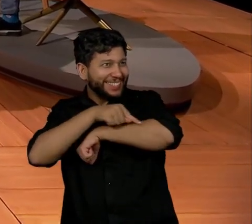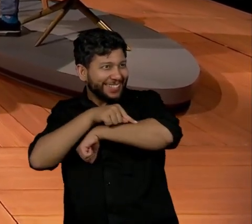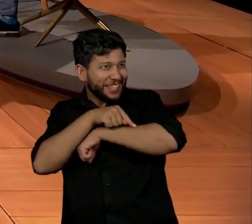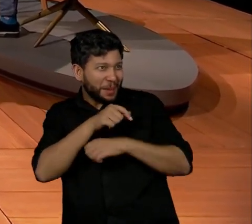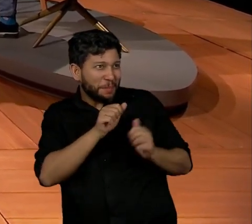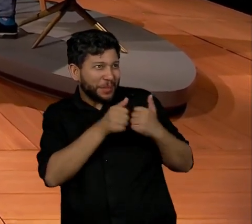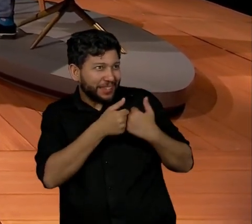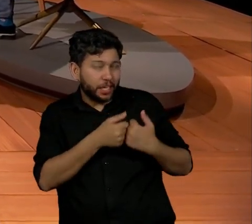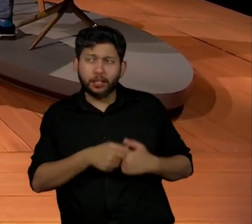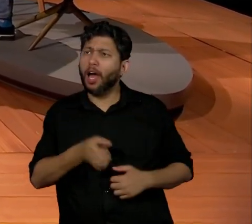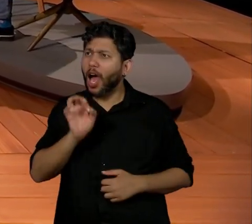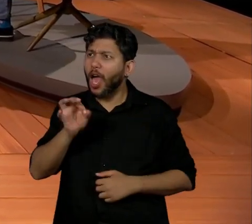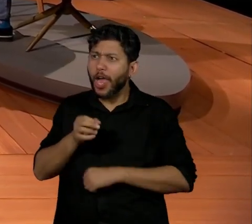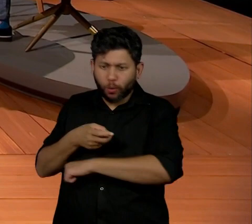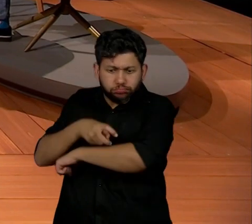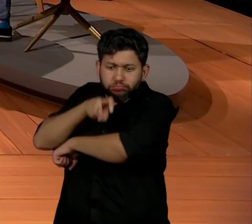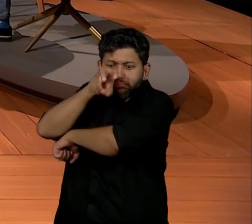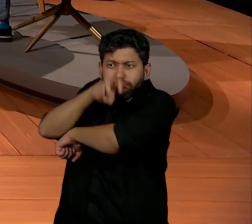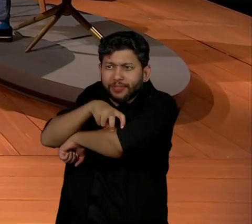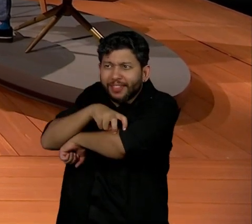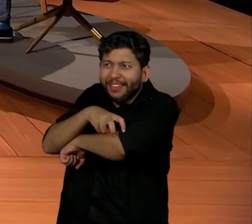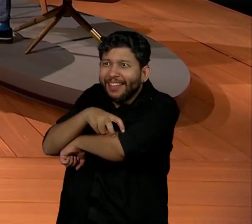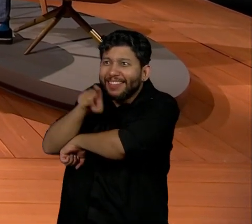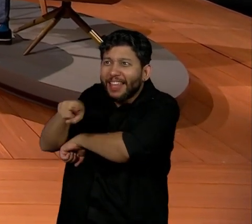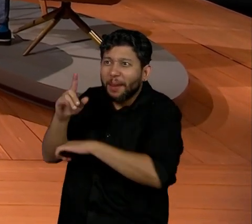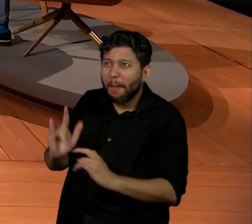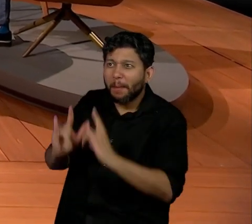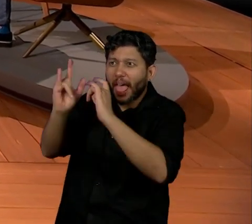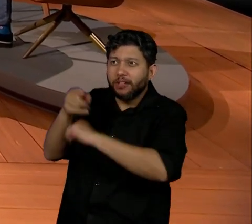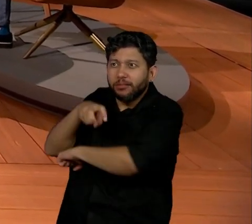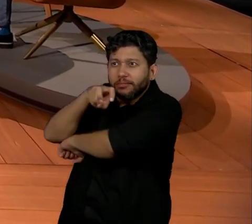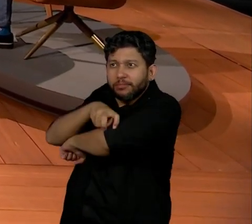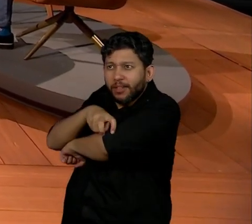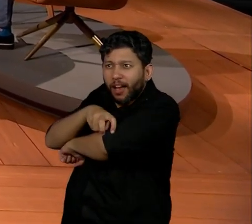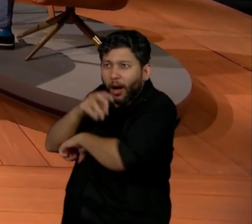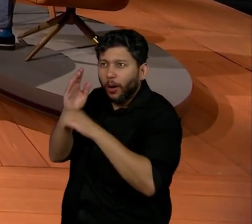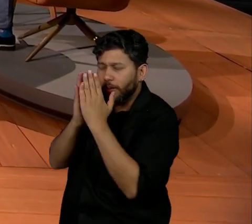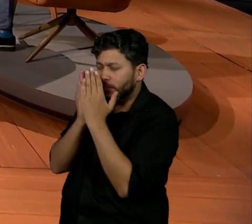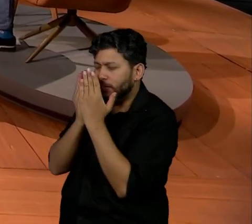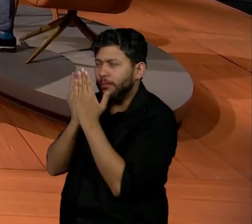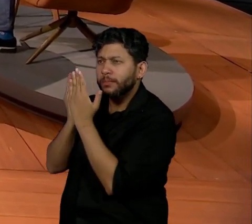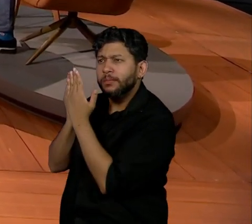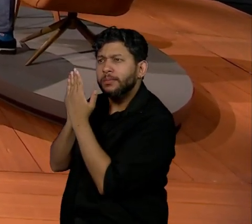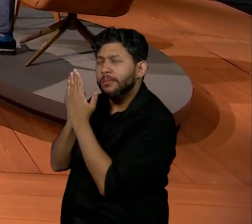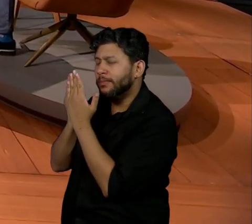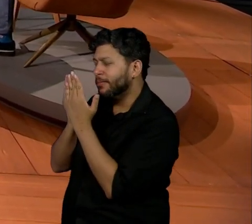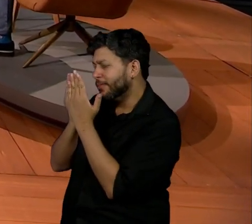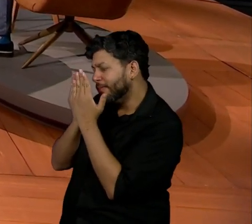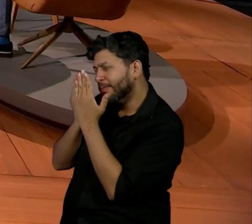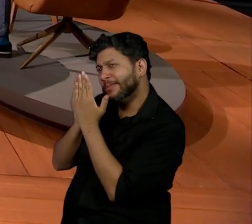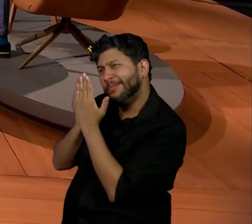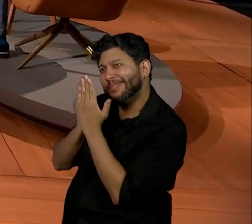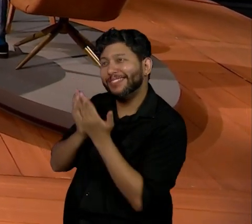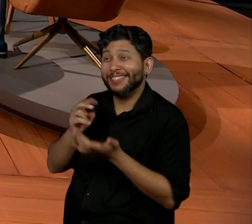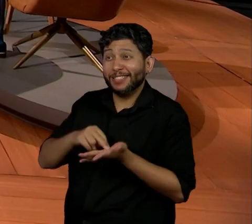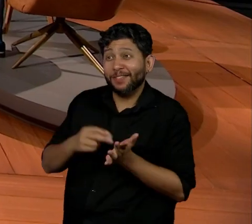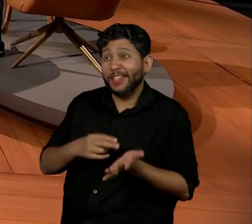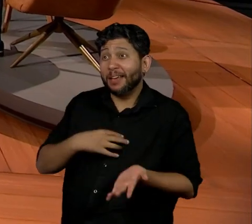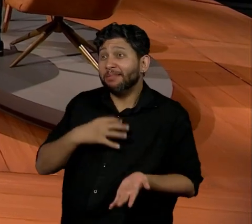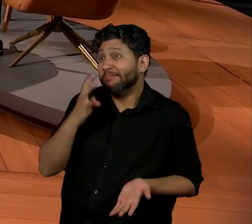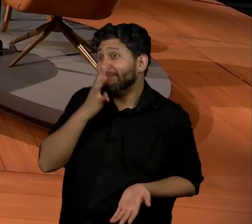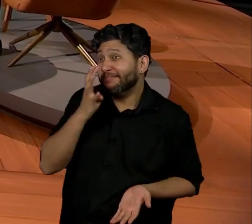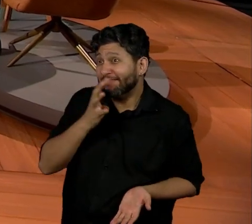padaria de plantão. Eu digo, ele vai sair por essa porteria. Eu tinha na época, chamava-se persistência, que hoje mudou